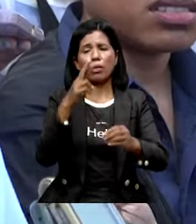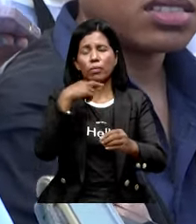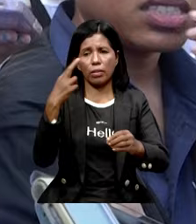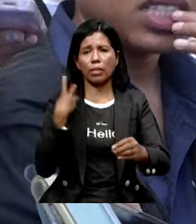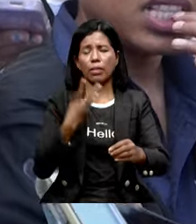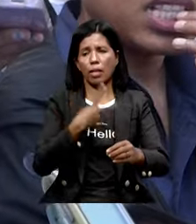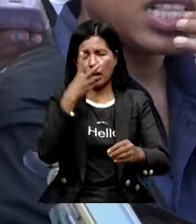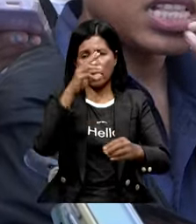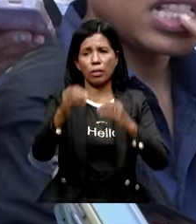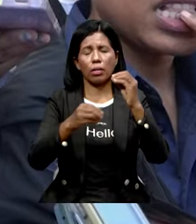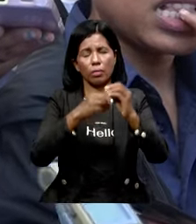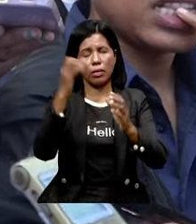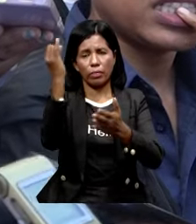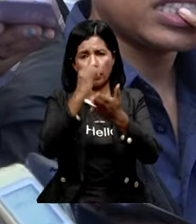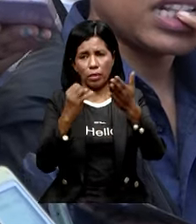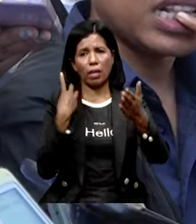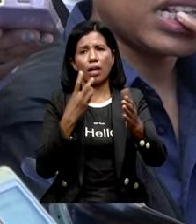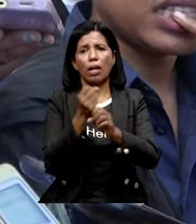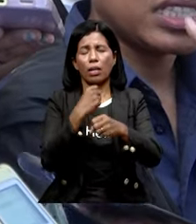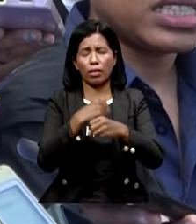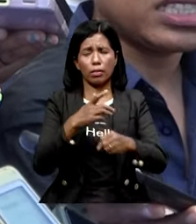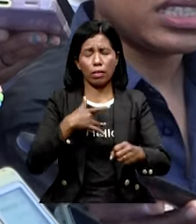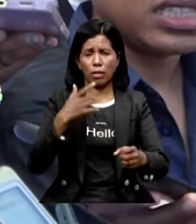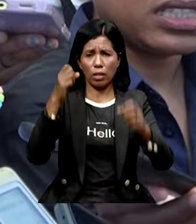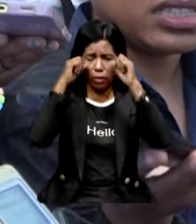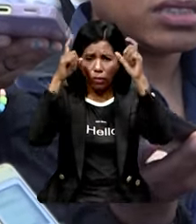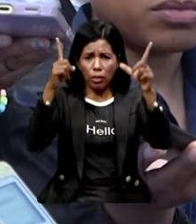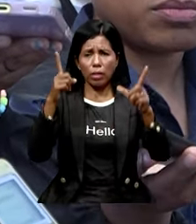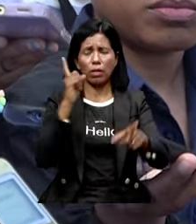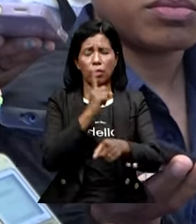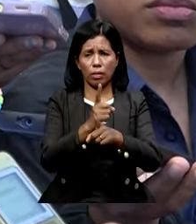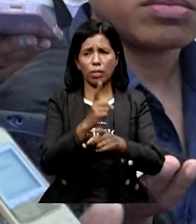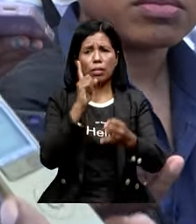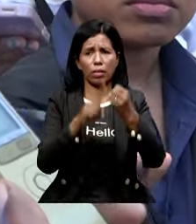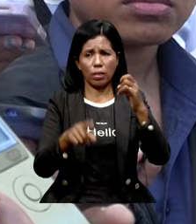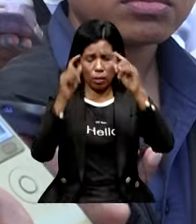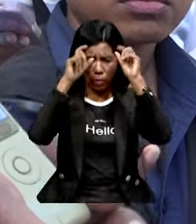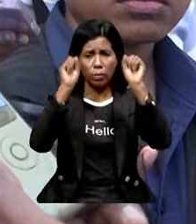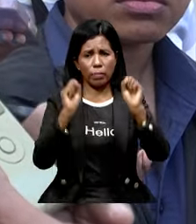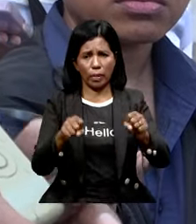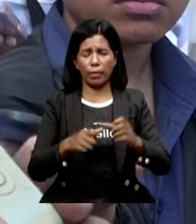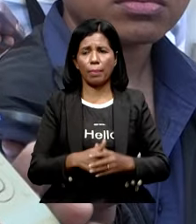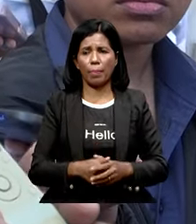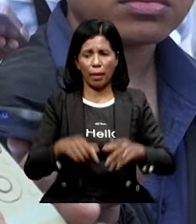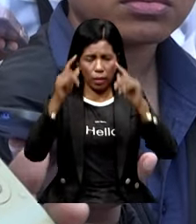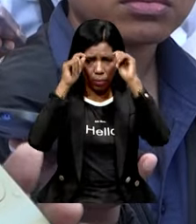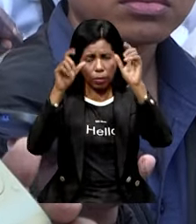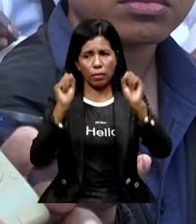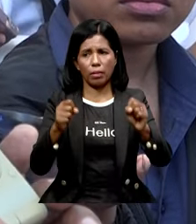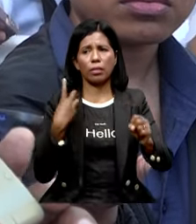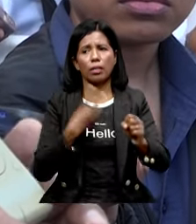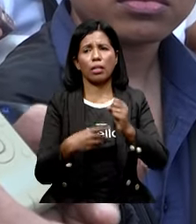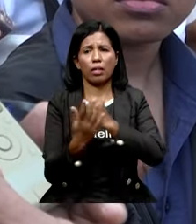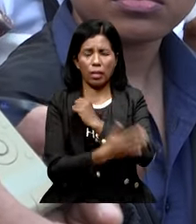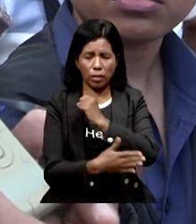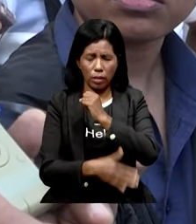tahare quando uma filmagem bot ser nehot halu ita admira te tebes no fim te tem que Timor mos bele Timor mos bele itne rain mos